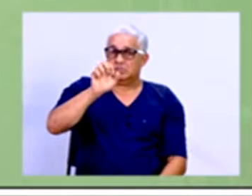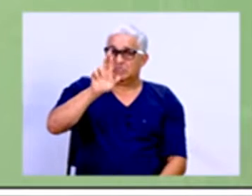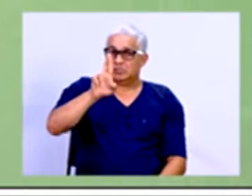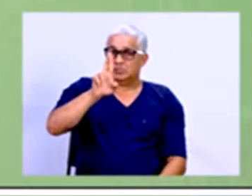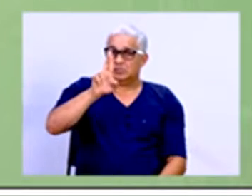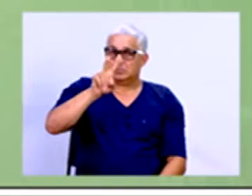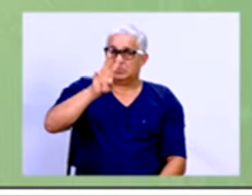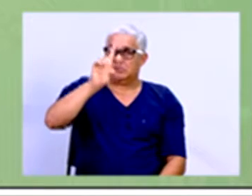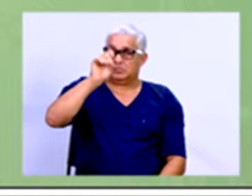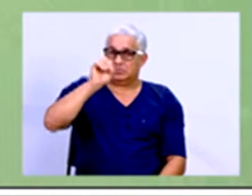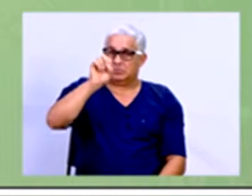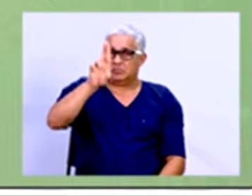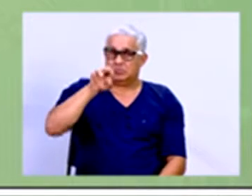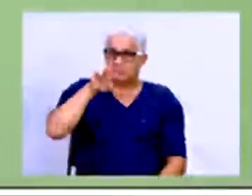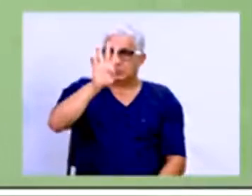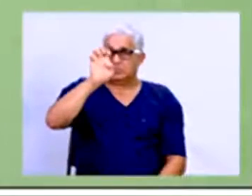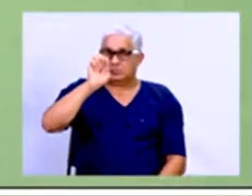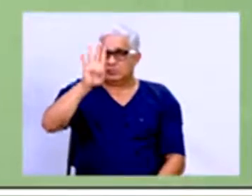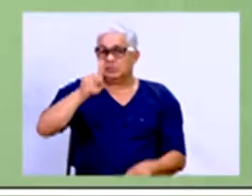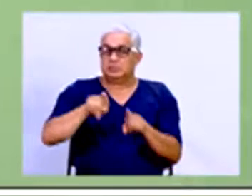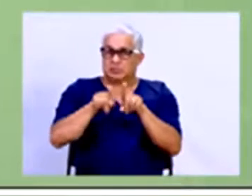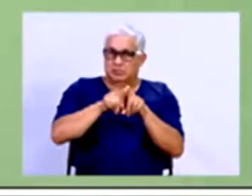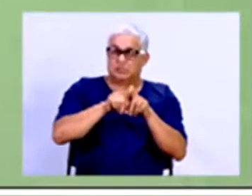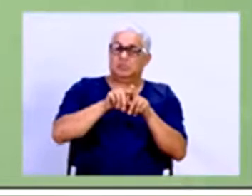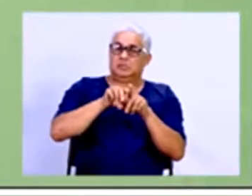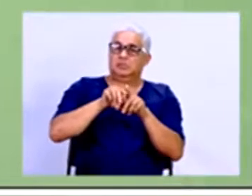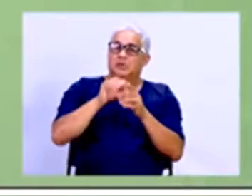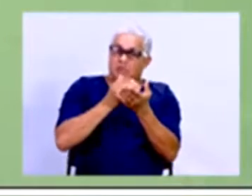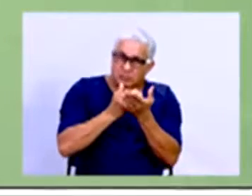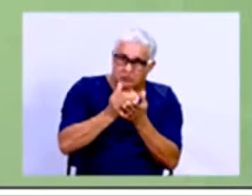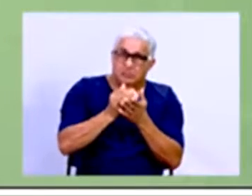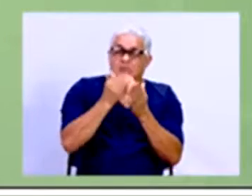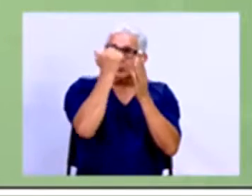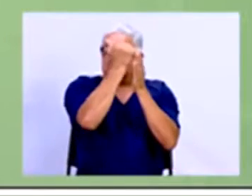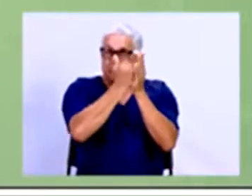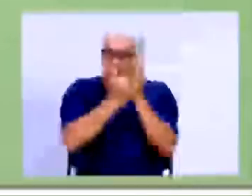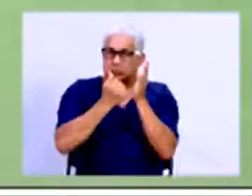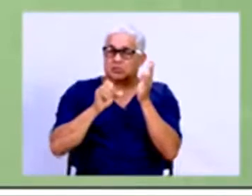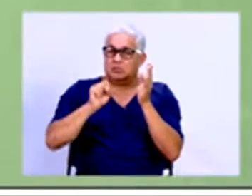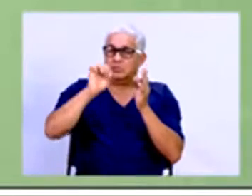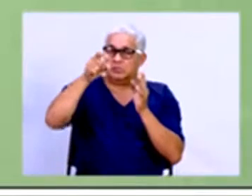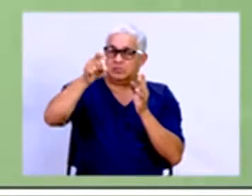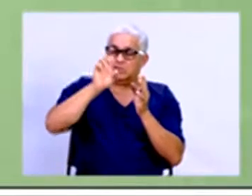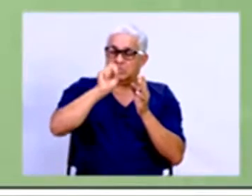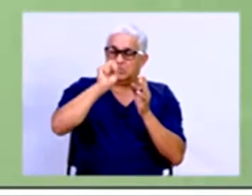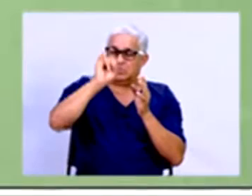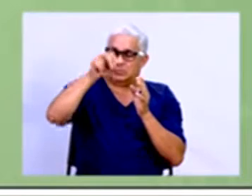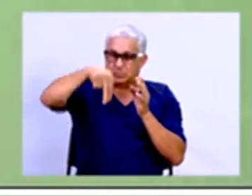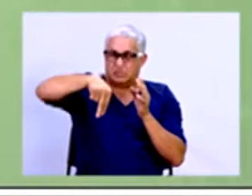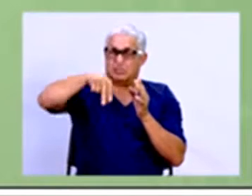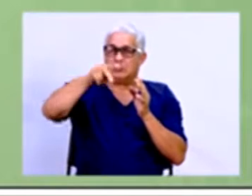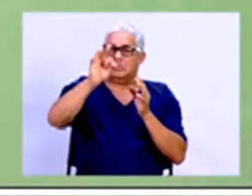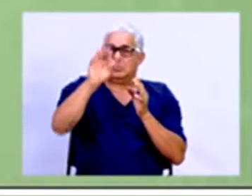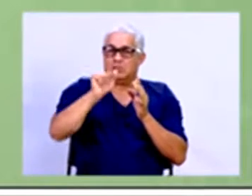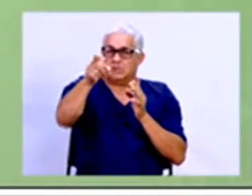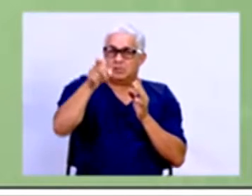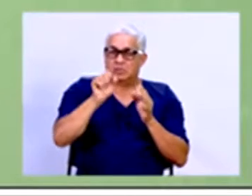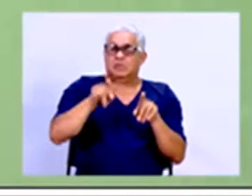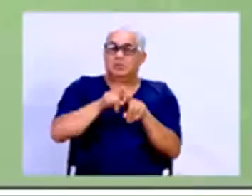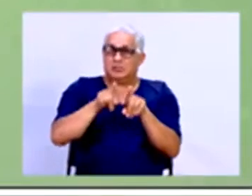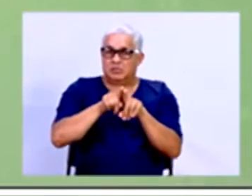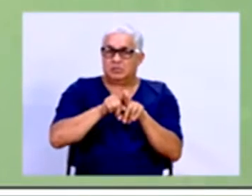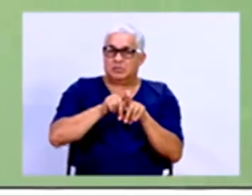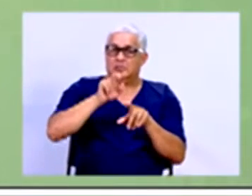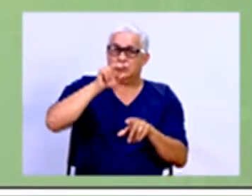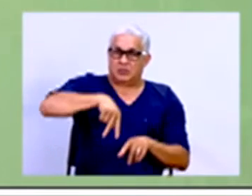pouco sobre introdução à programação, falando sobre as sintaxes da linguagem de programação PHP. Vamos falar sobre os métodos de